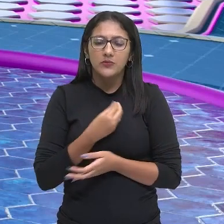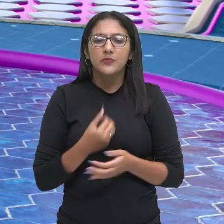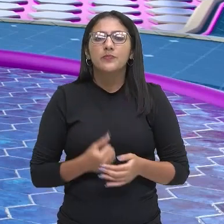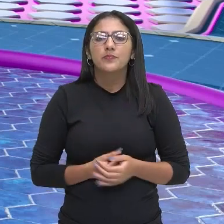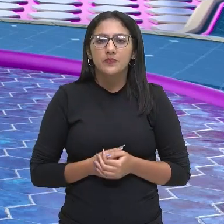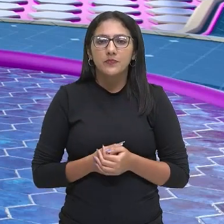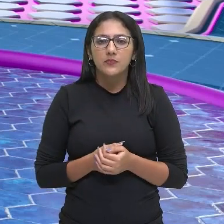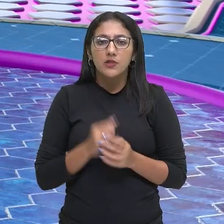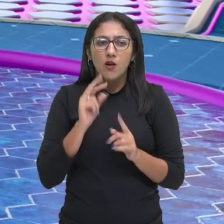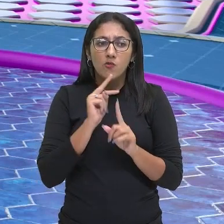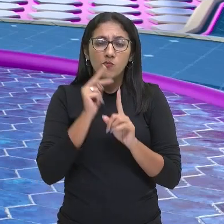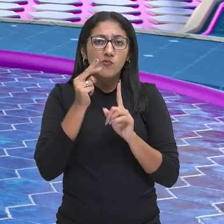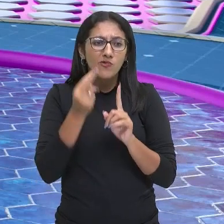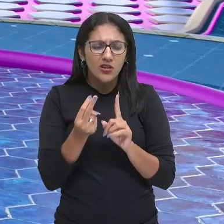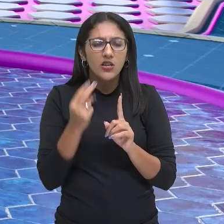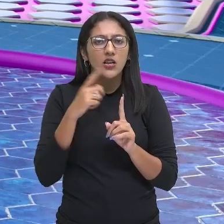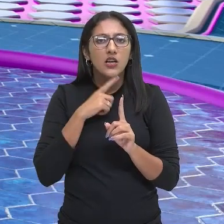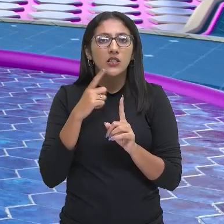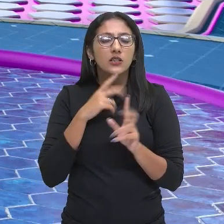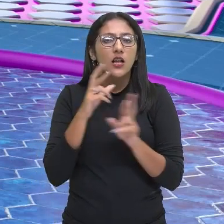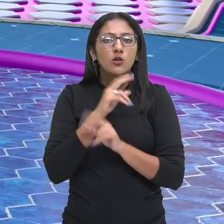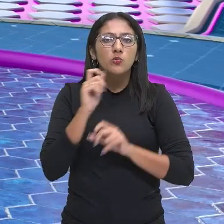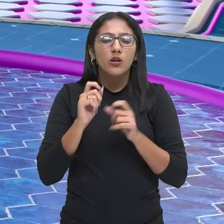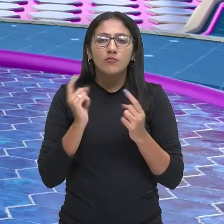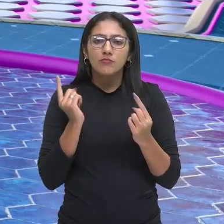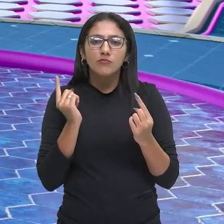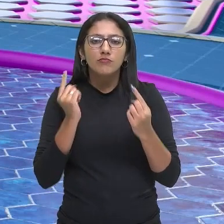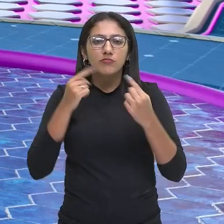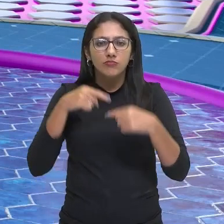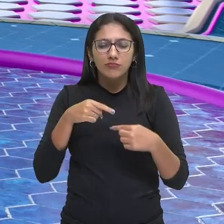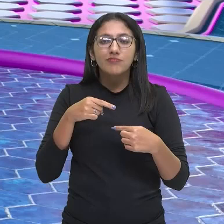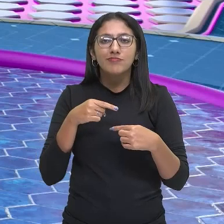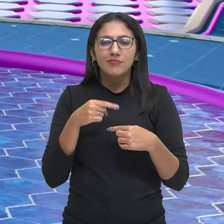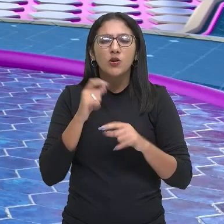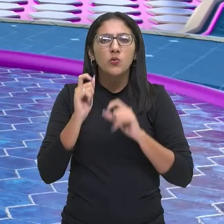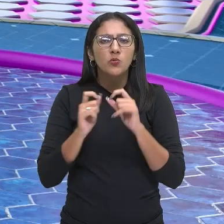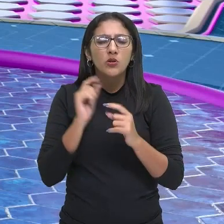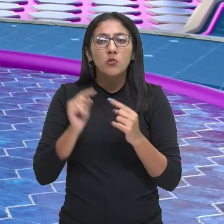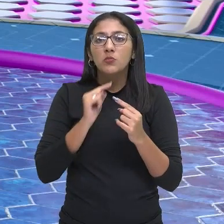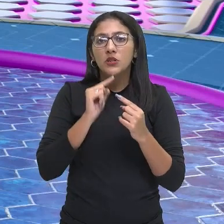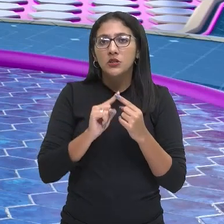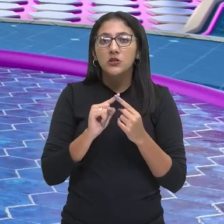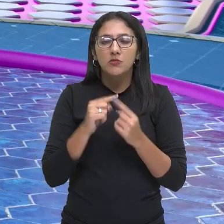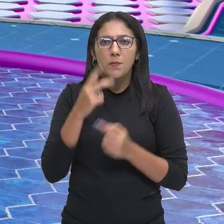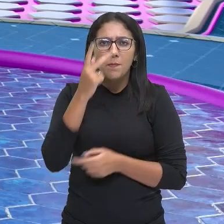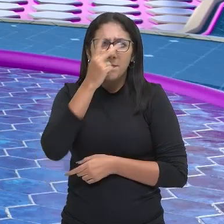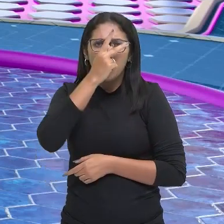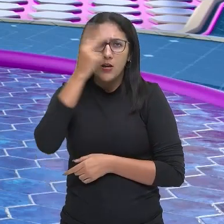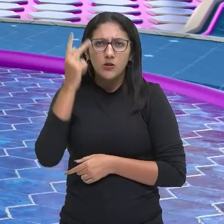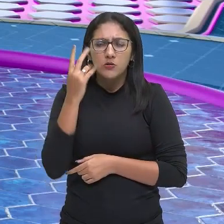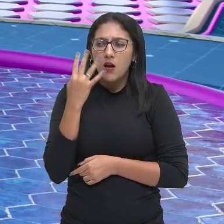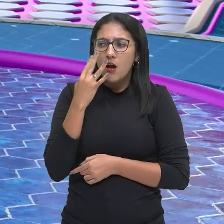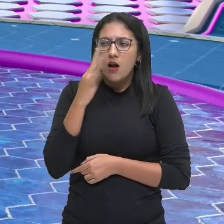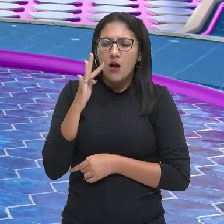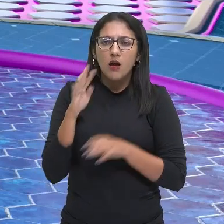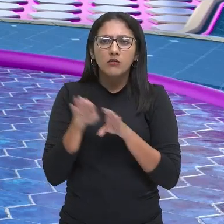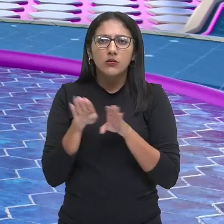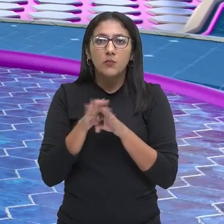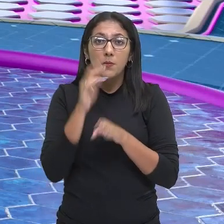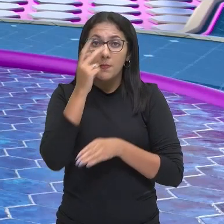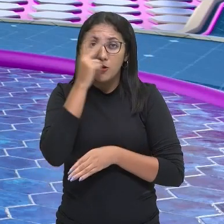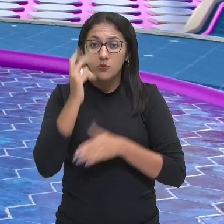os campeonatos que geram o interesse do público e dos